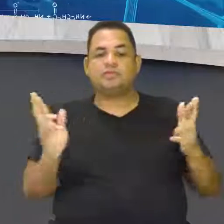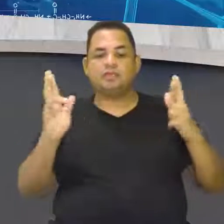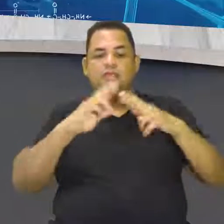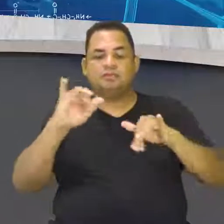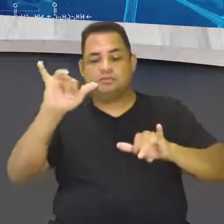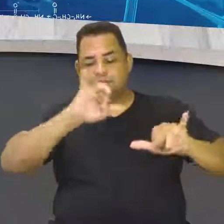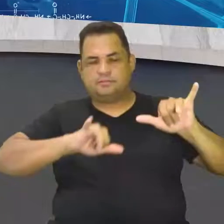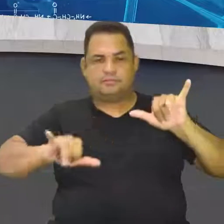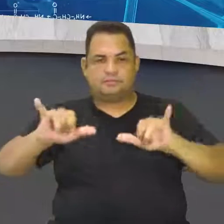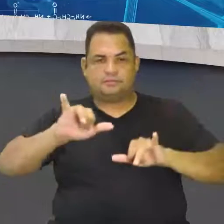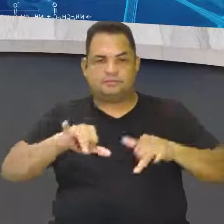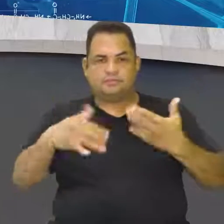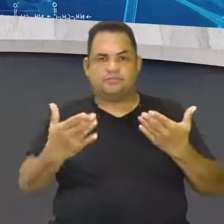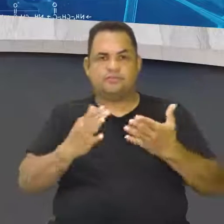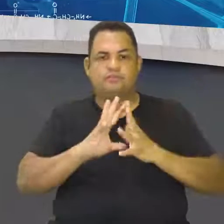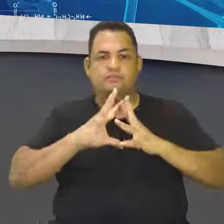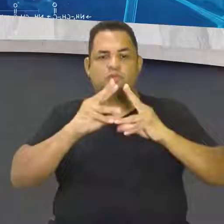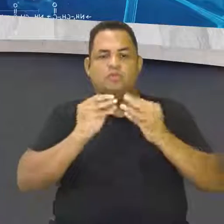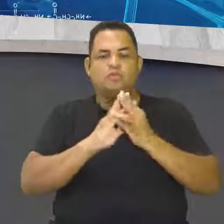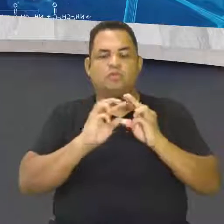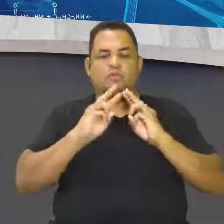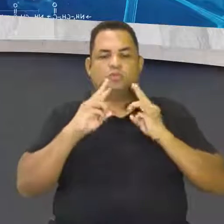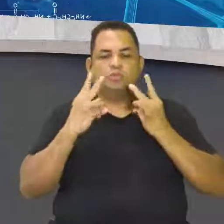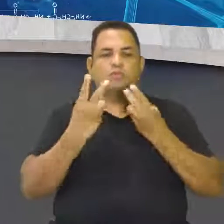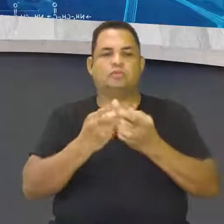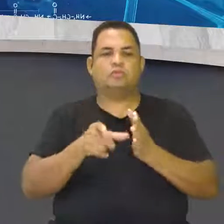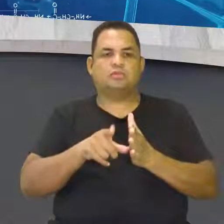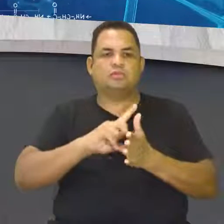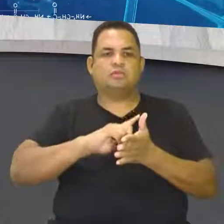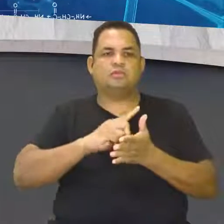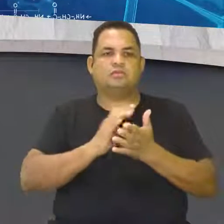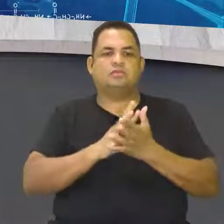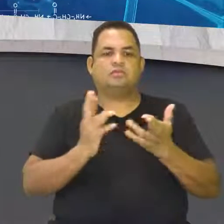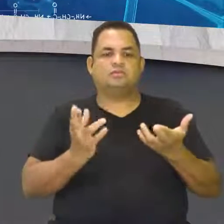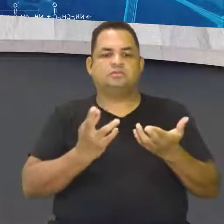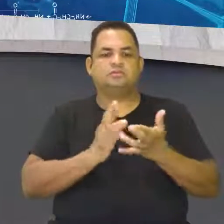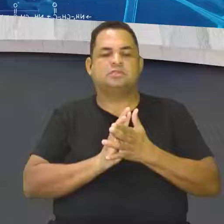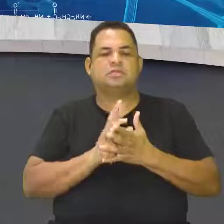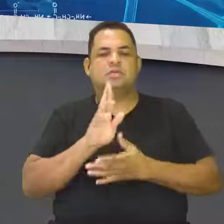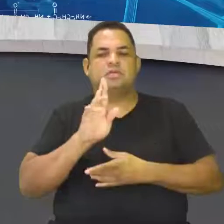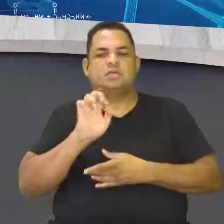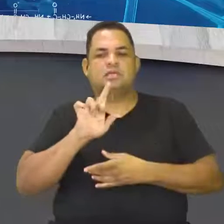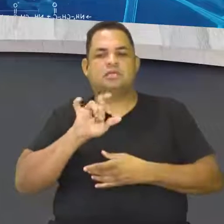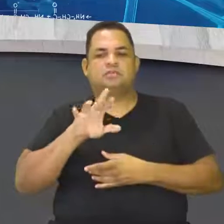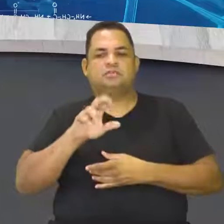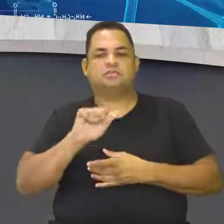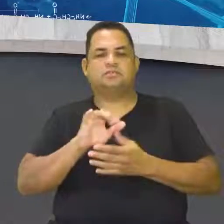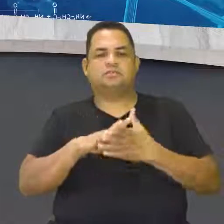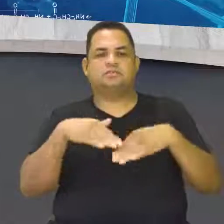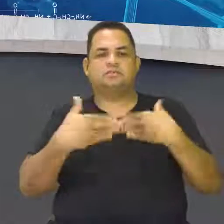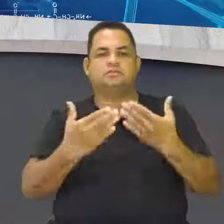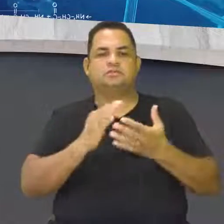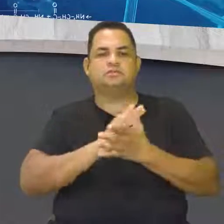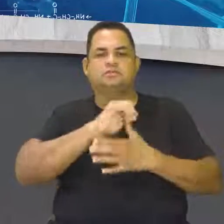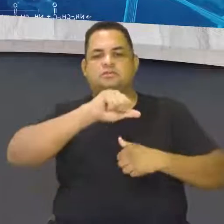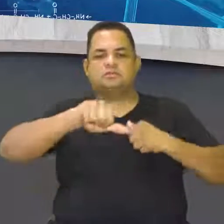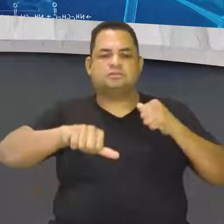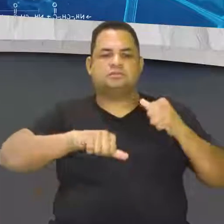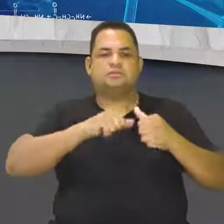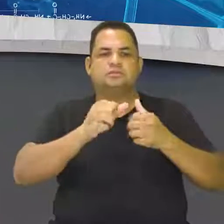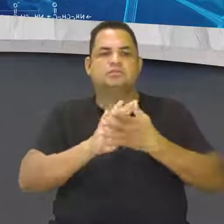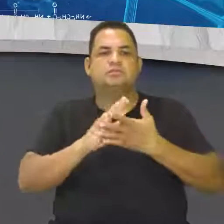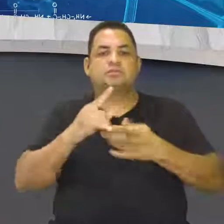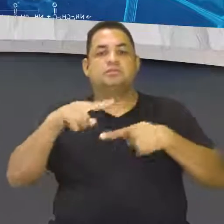você vê que toda matéria antes é chamada de reagente, quando se transforma é denominada produto, né,